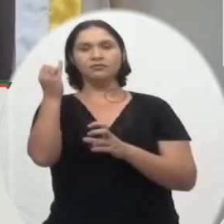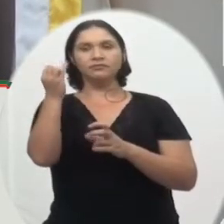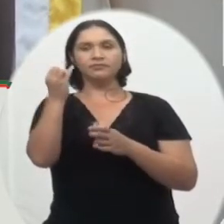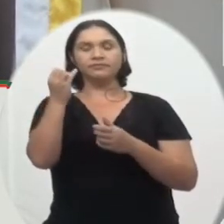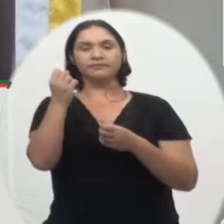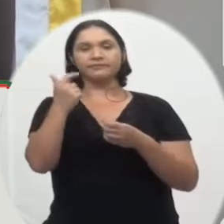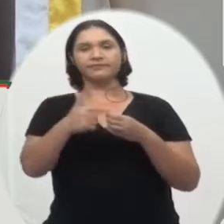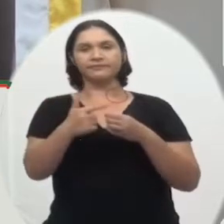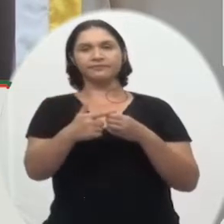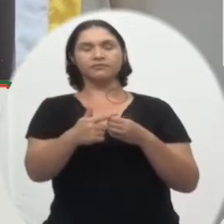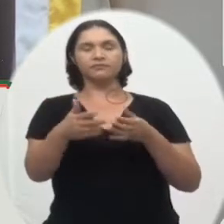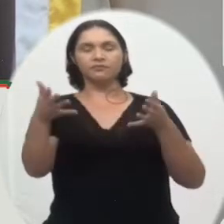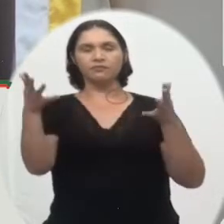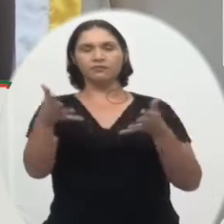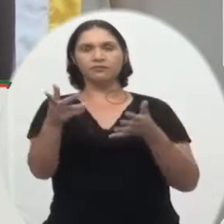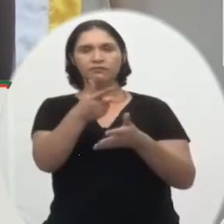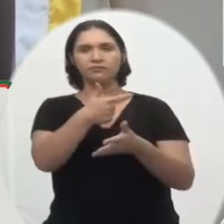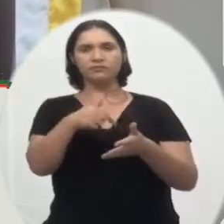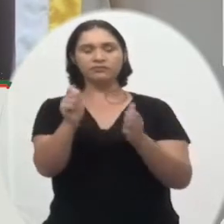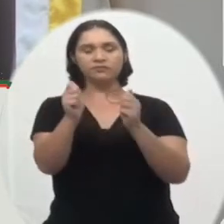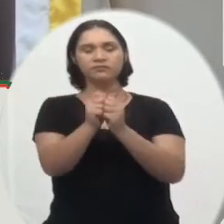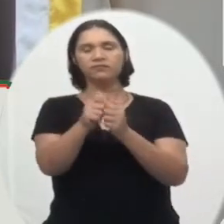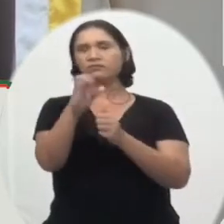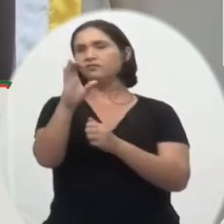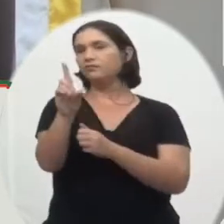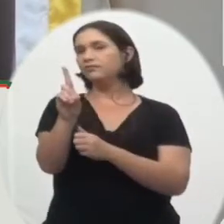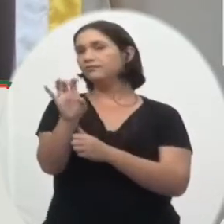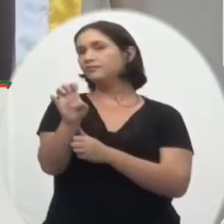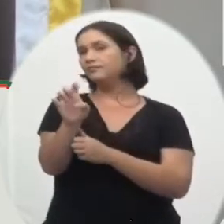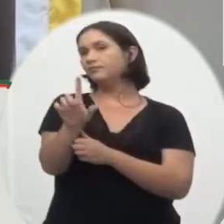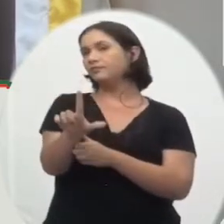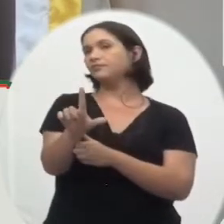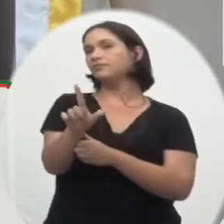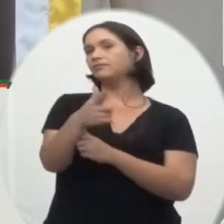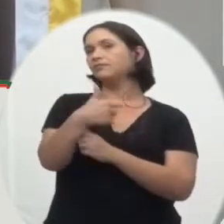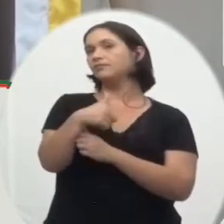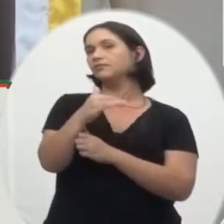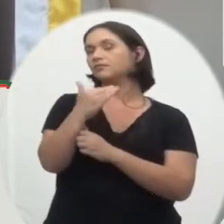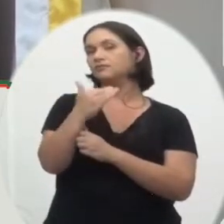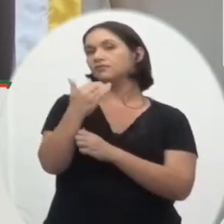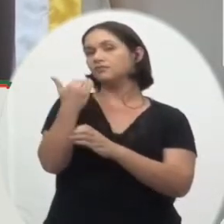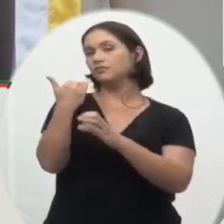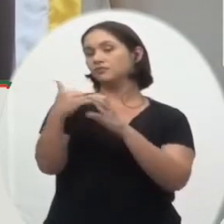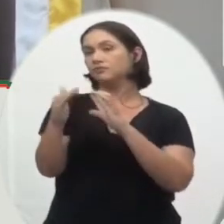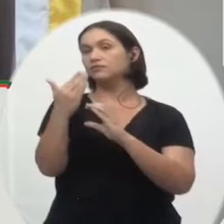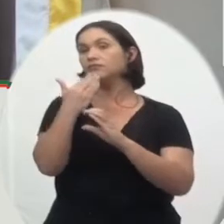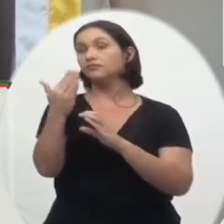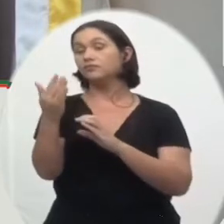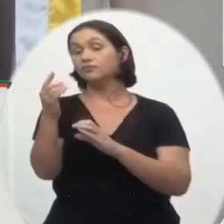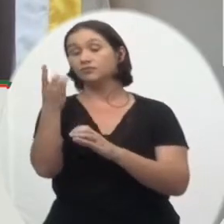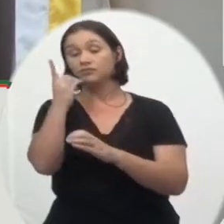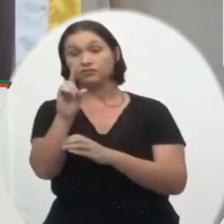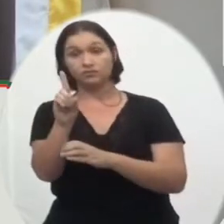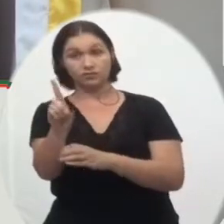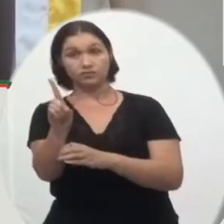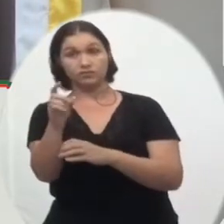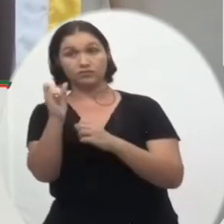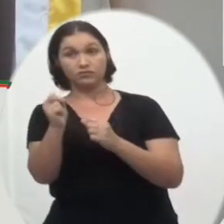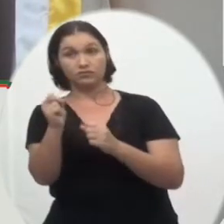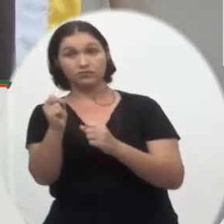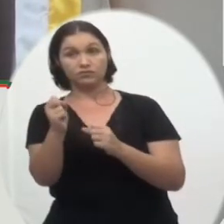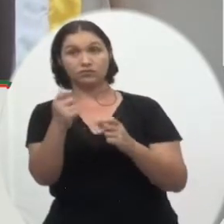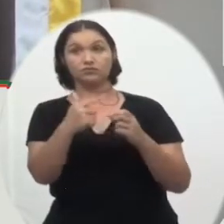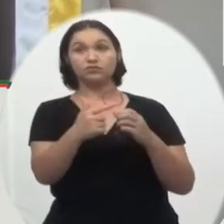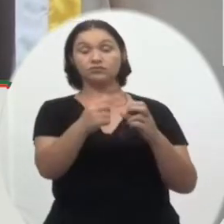encaminhar também junto ao CDL dessa cidade, para que compareça no dia 1º, lá em Florianópolis, para dar apoio aos